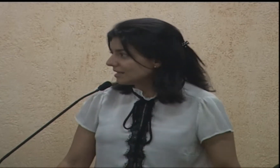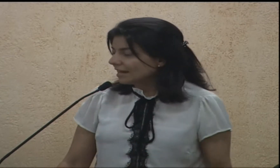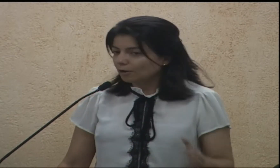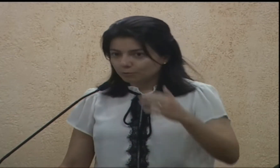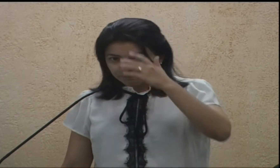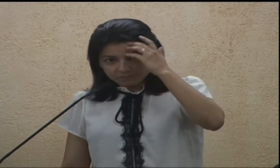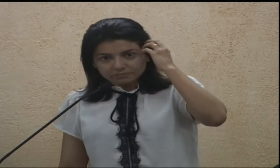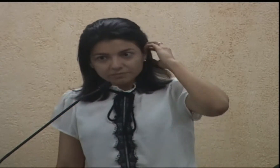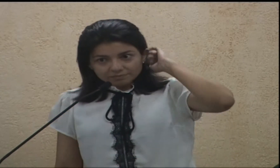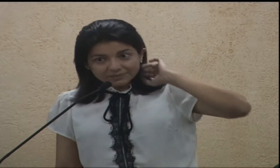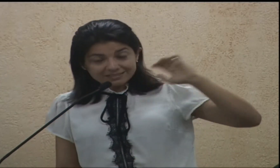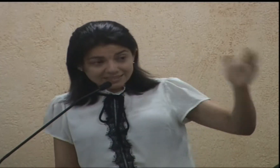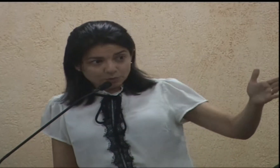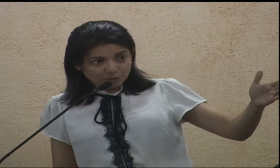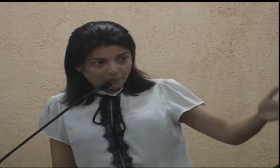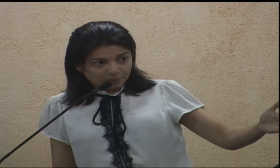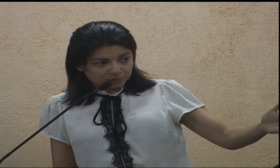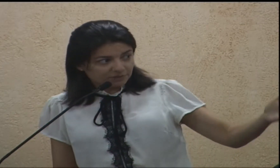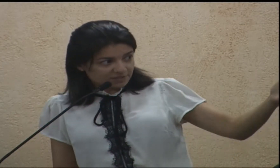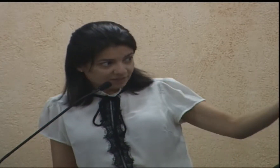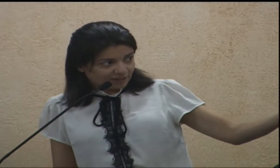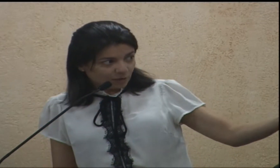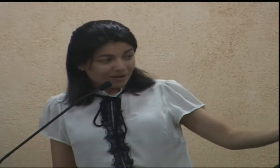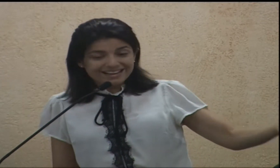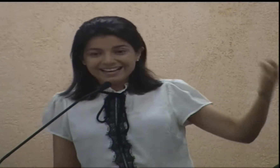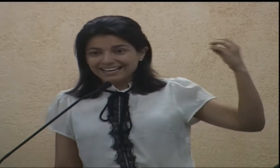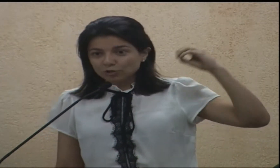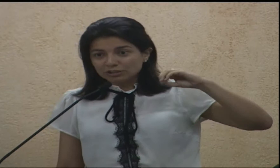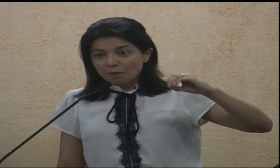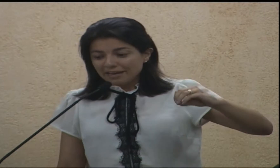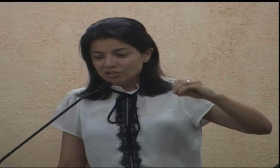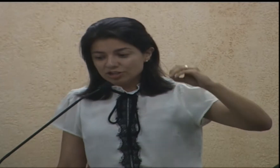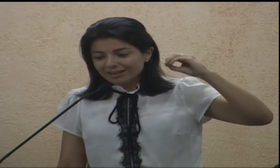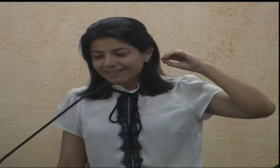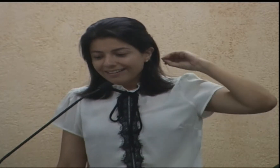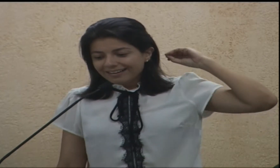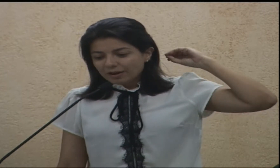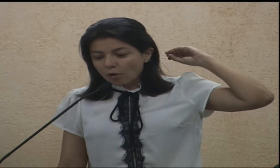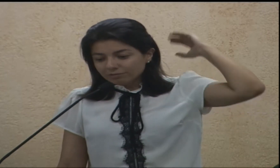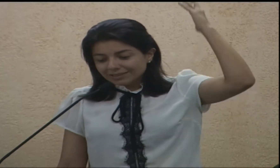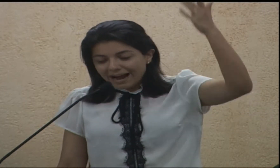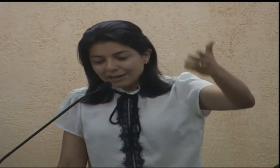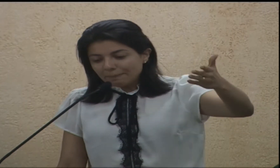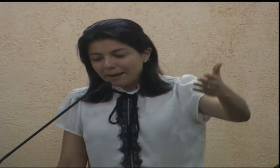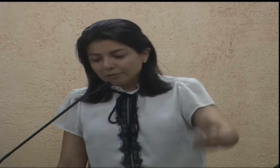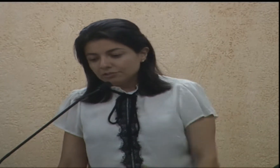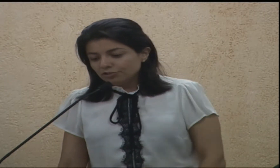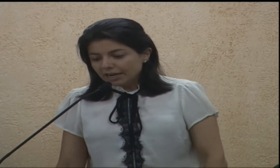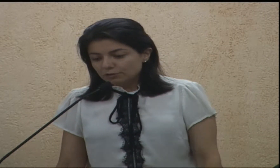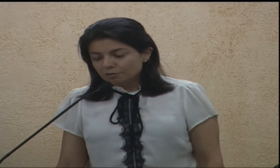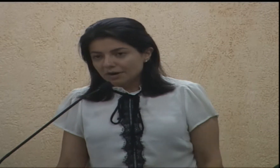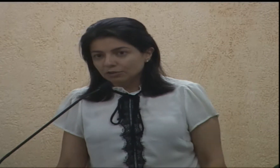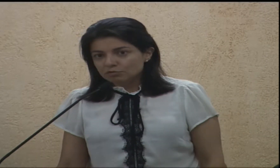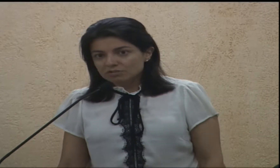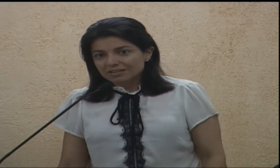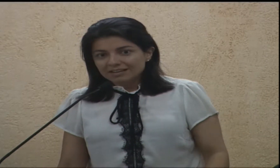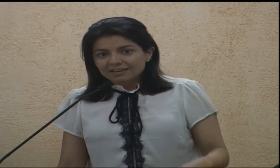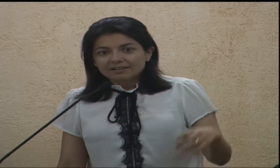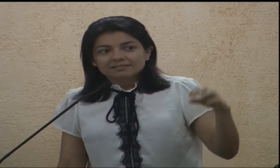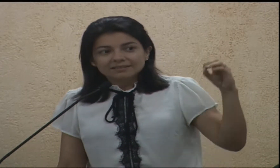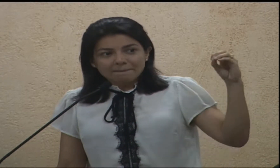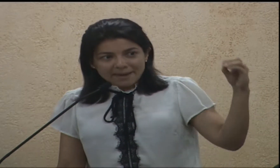instrumentalizar algo. Segundo ponto que você falou, que é totalmente contrário à pauta de direitos